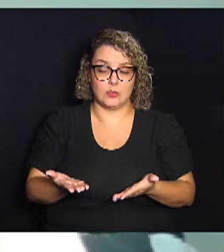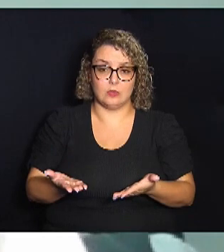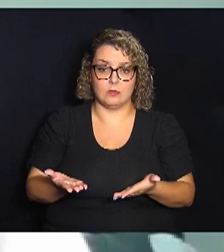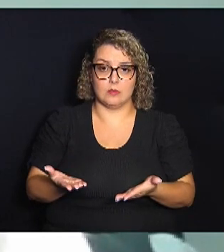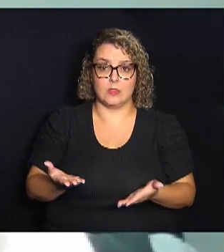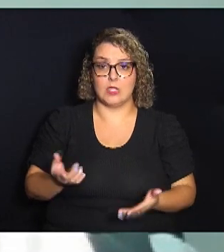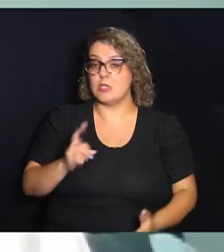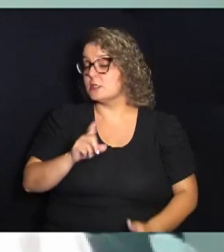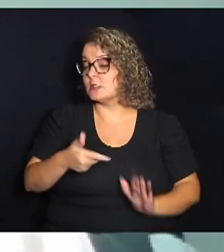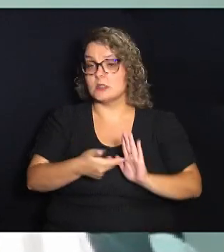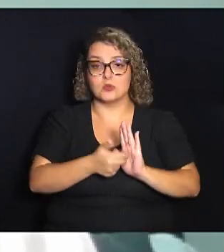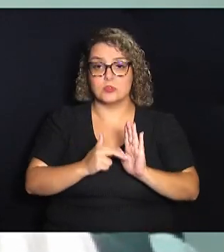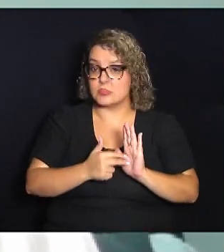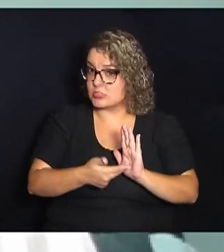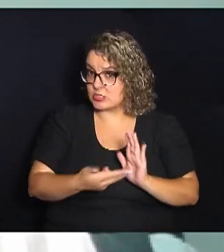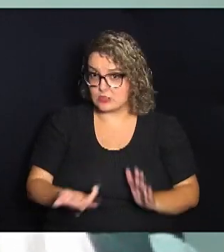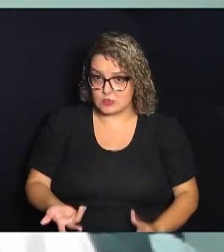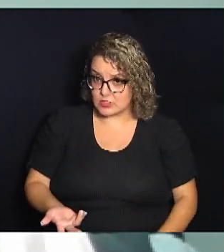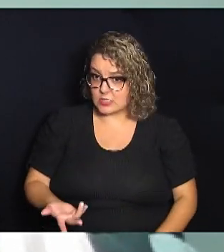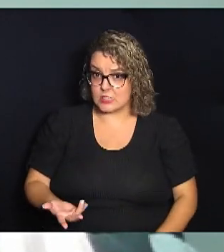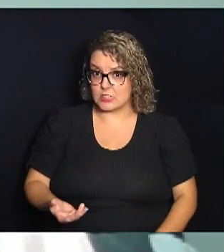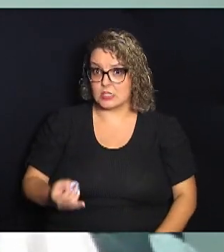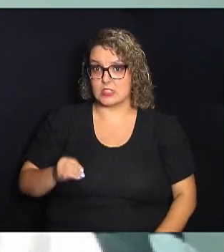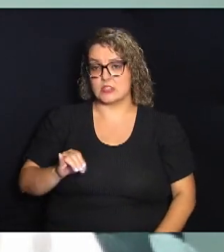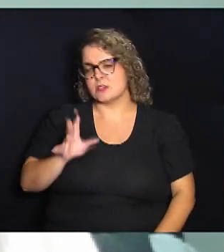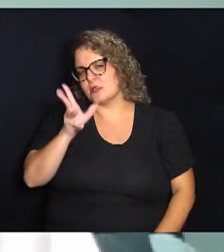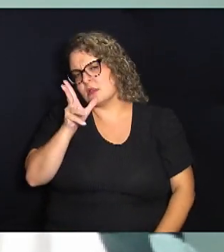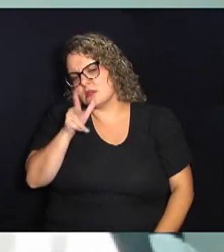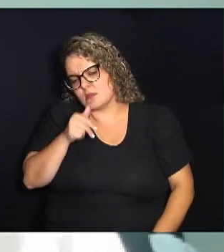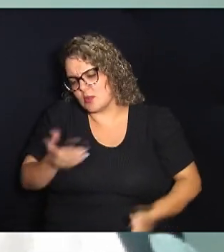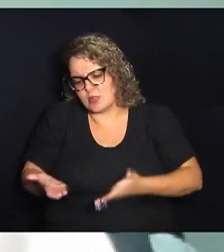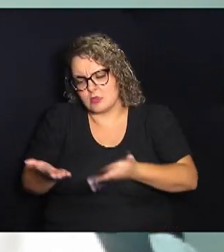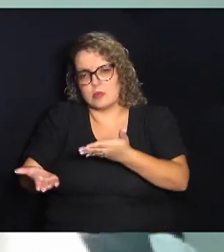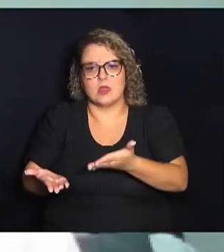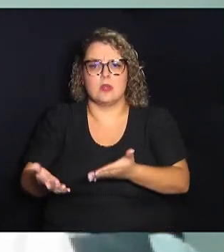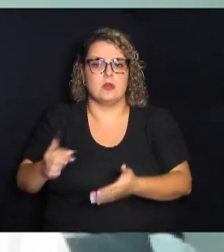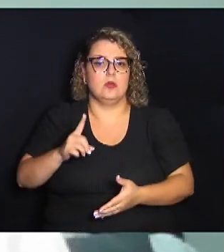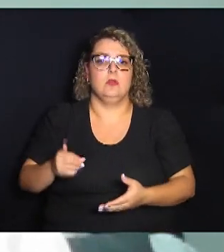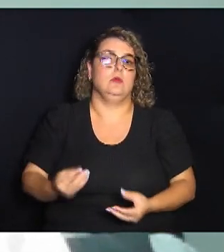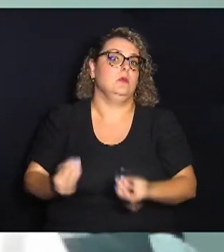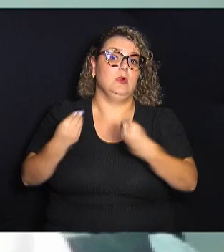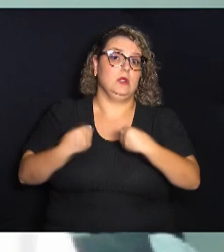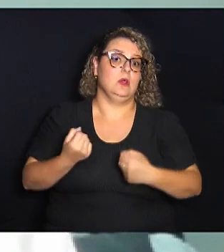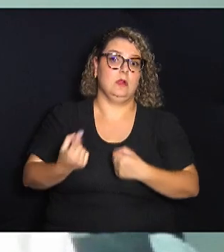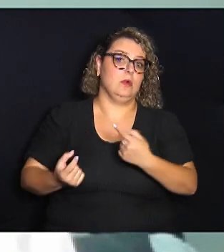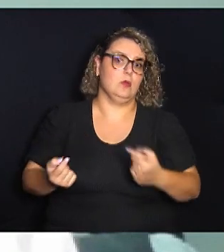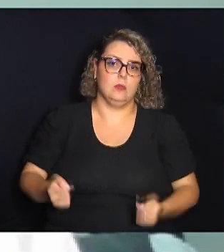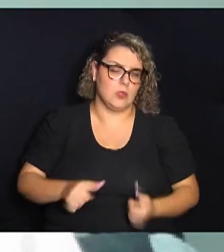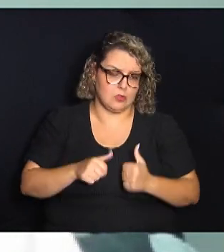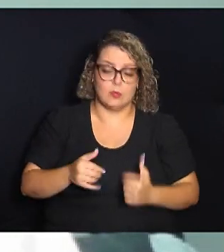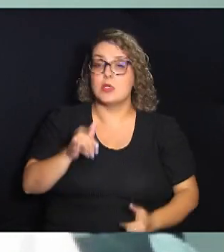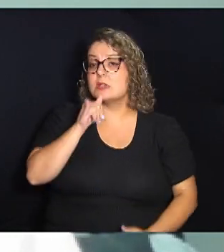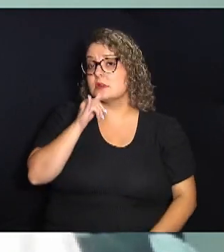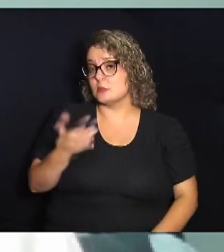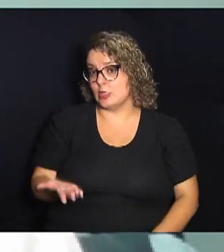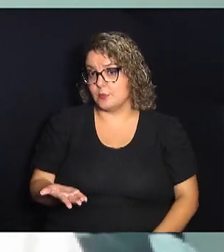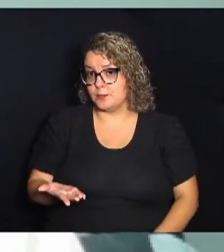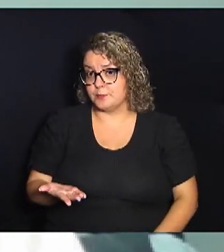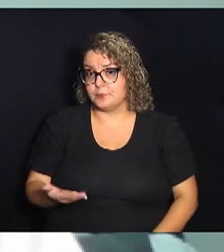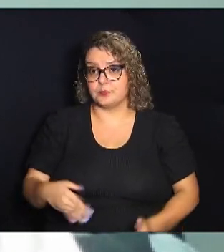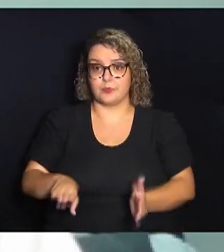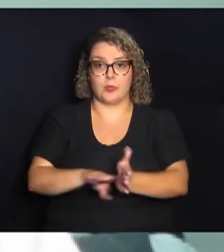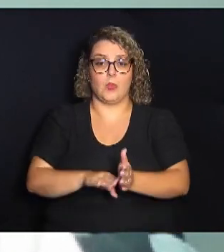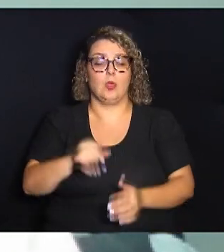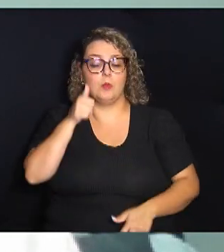não quer dizer que se você retardar um pouquinho esse tratamento, você não vai trazer para ela algum benefício. Por exemplo, chega uma mulher no